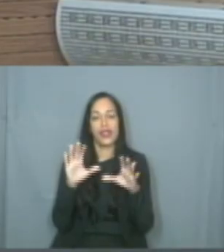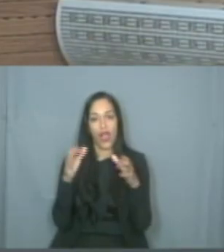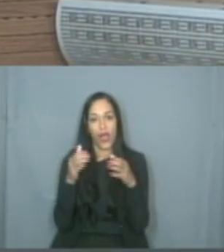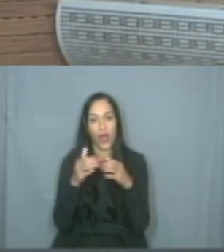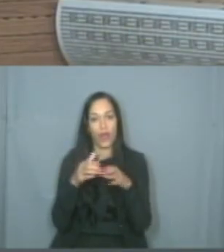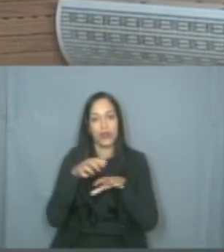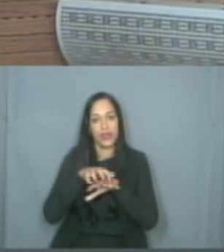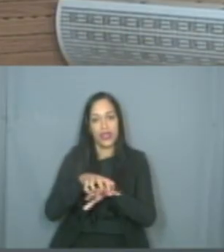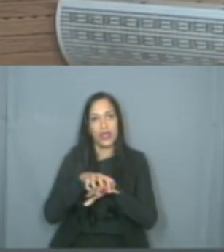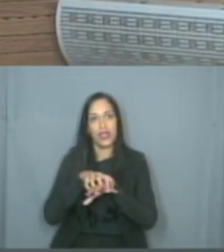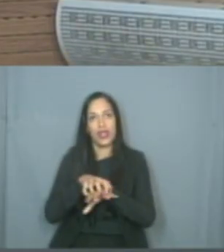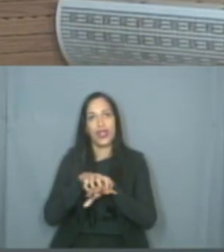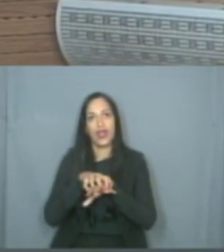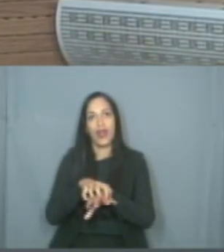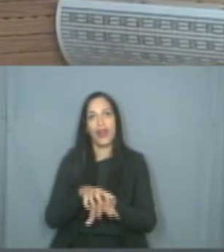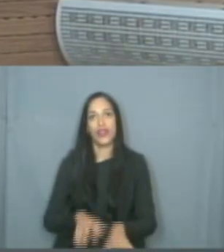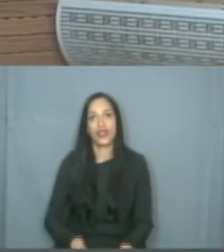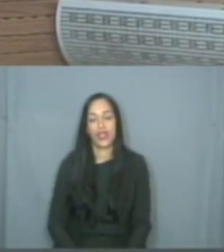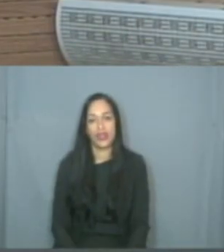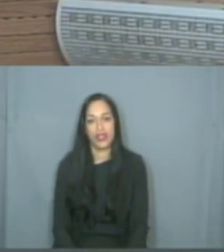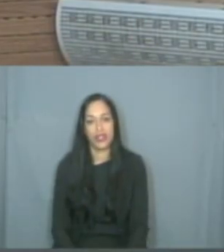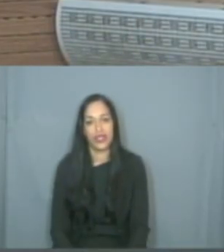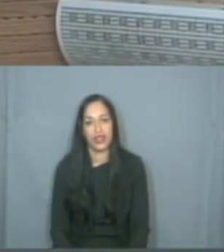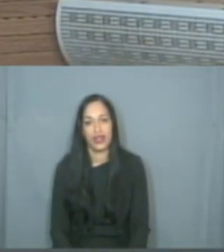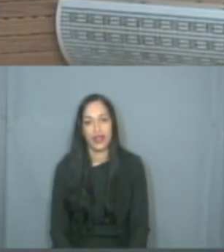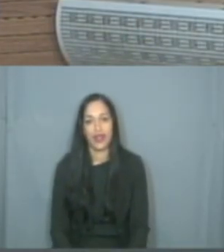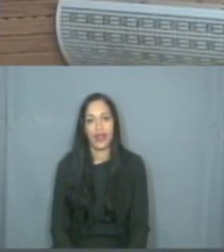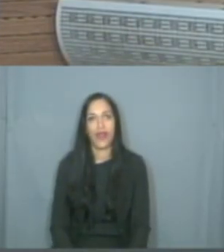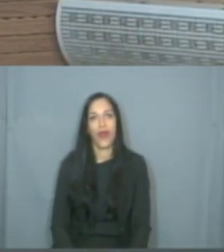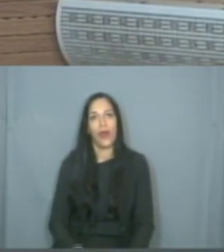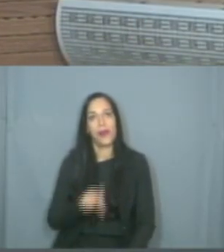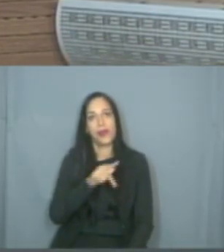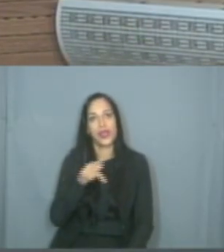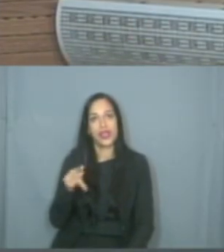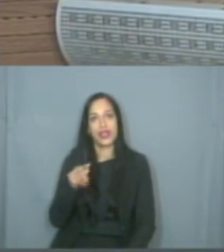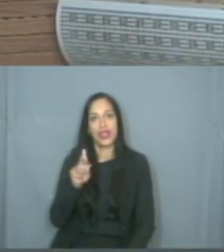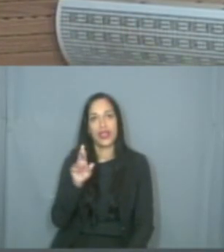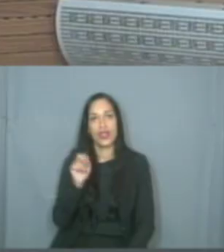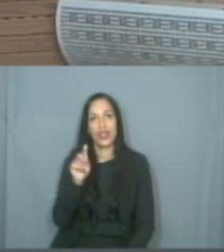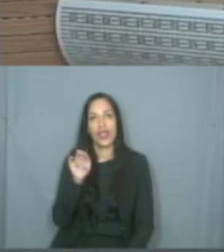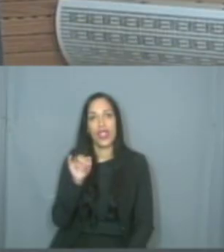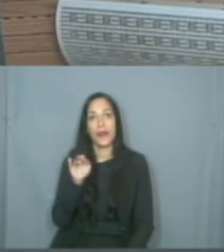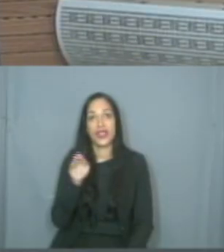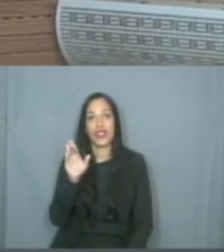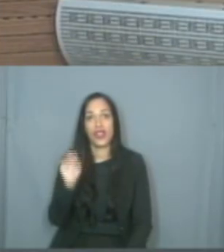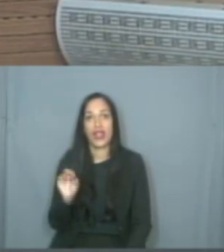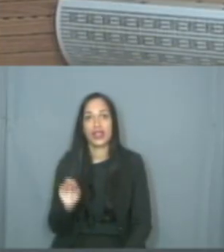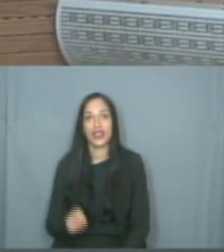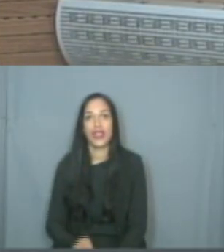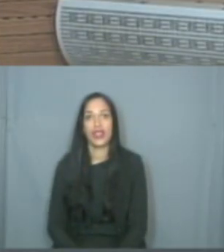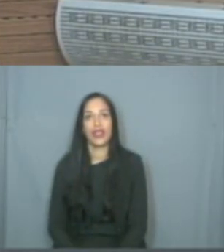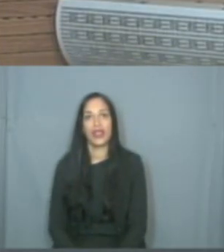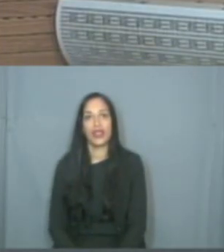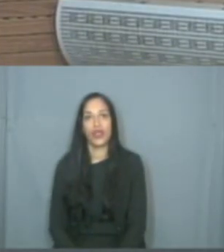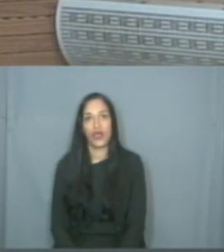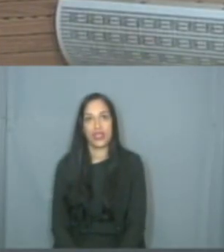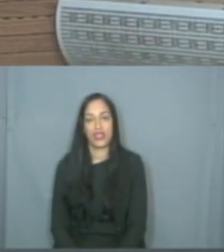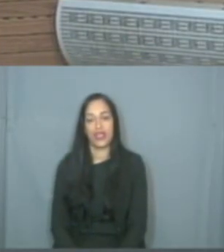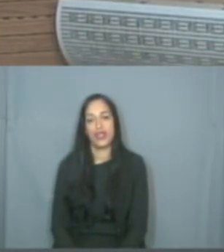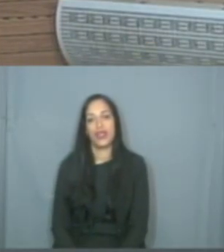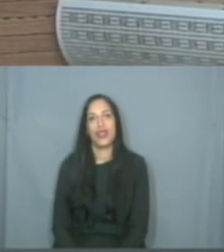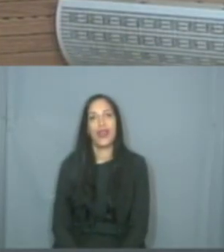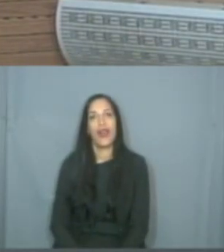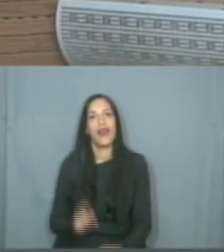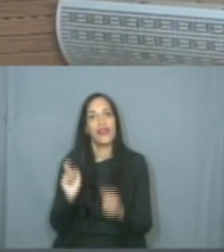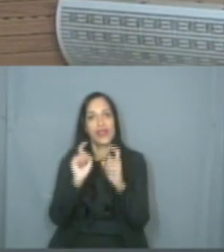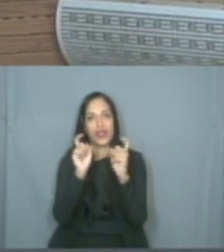o presidente, o presidente na época era Rodrigo Coutinho, meu correligionário, que já está na fila do aparte. Em várias das discussões que